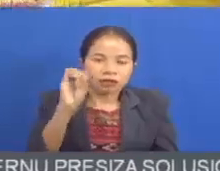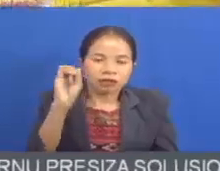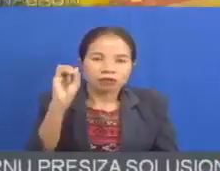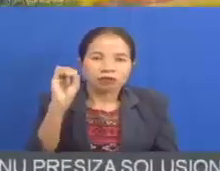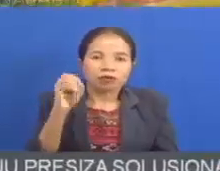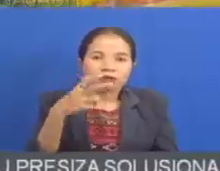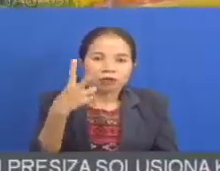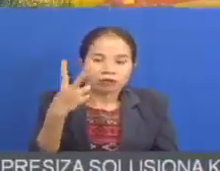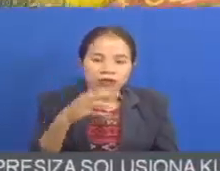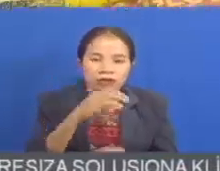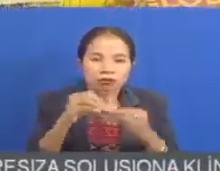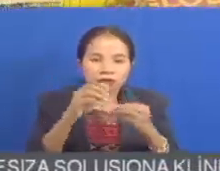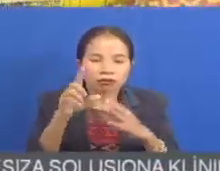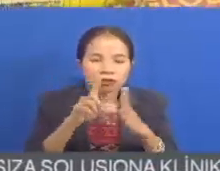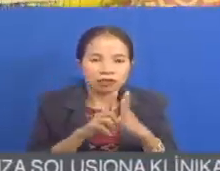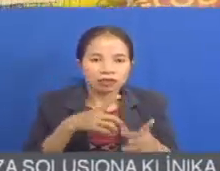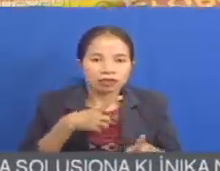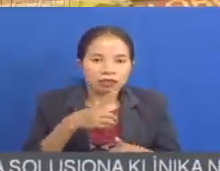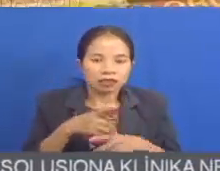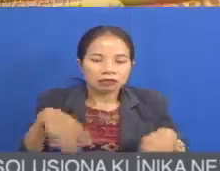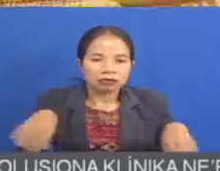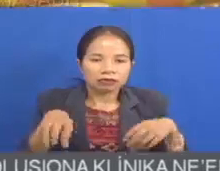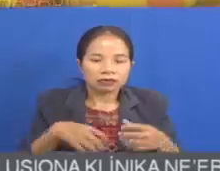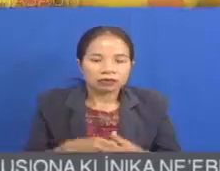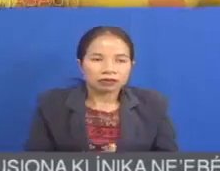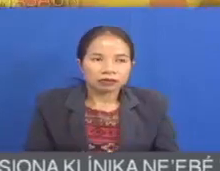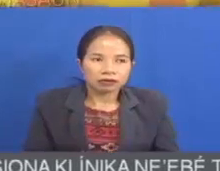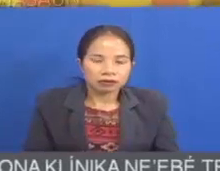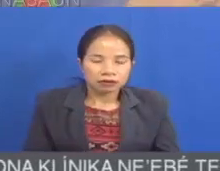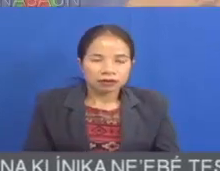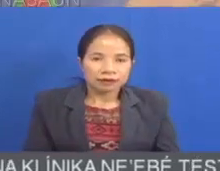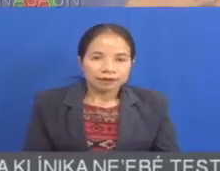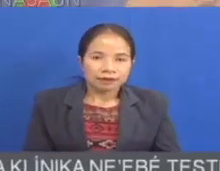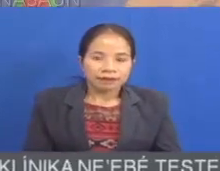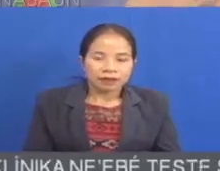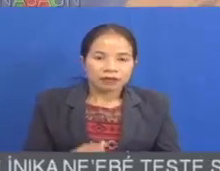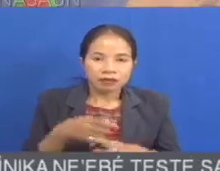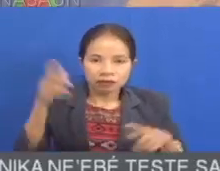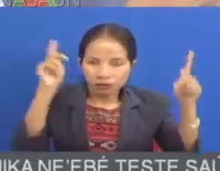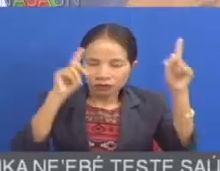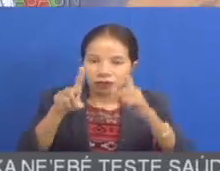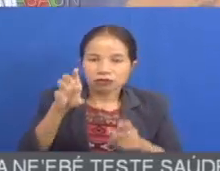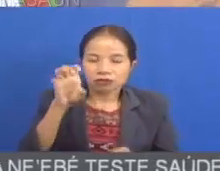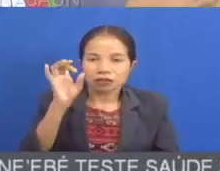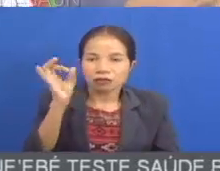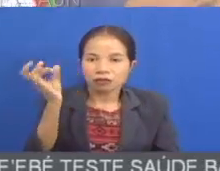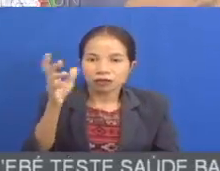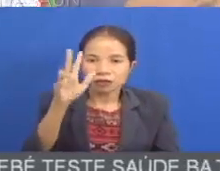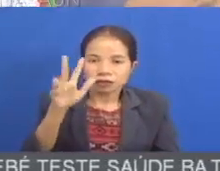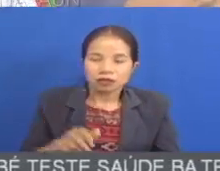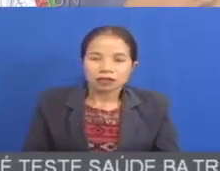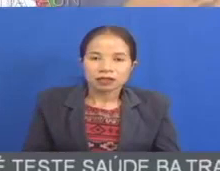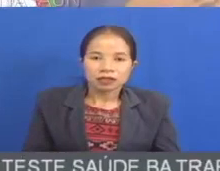4/2012, com a Lei de Direito Trabalhador. Russi caso a torcida Waluno recentou, né?